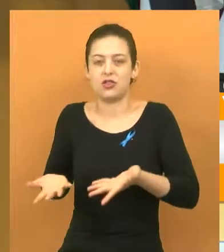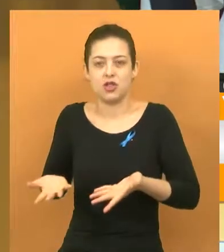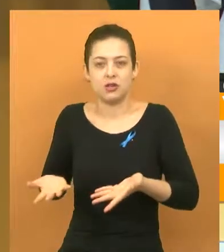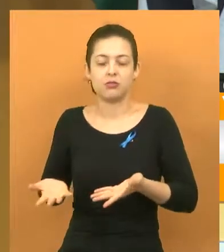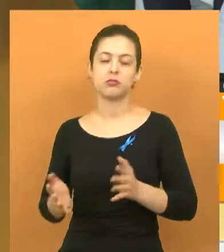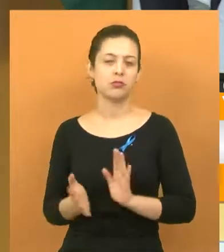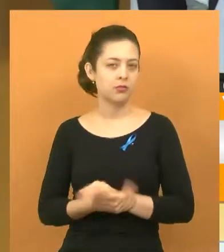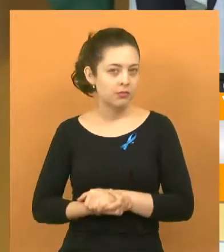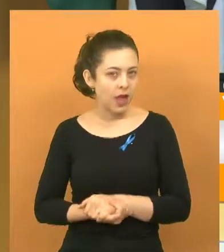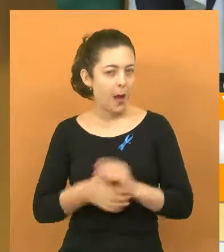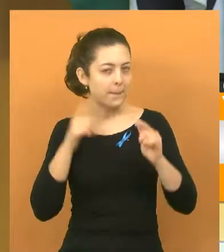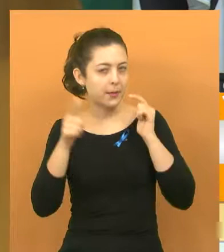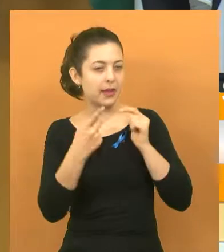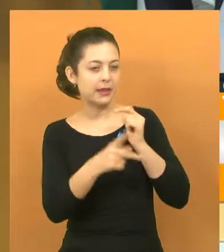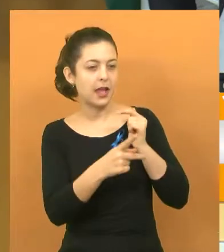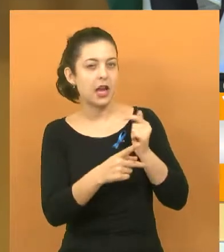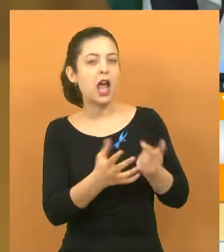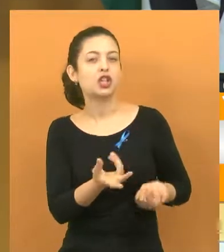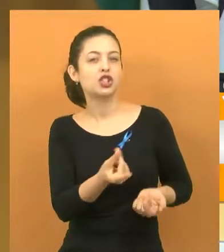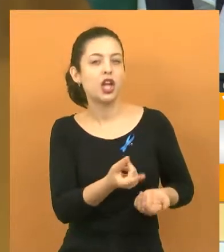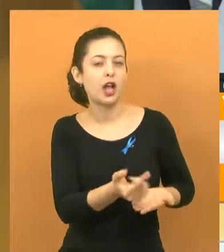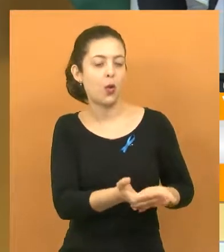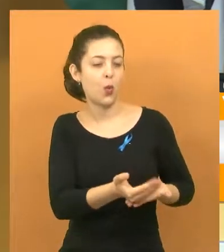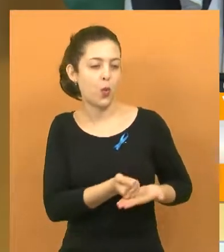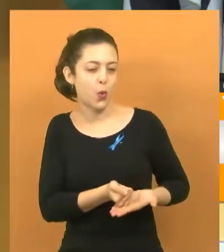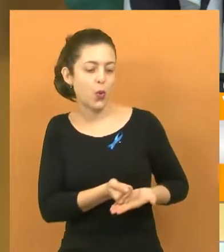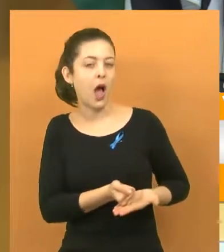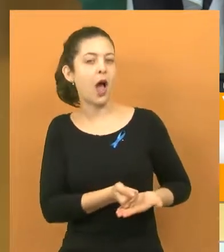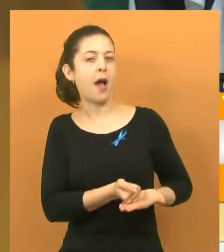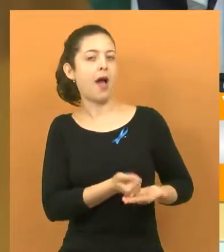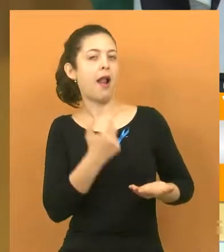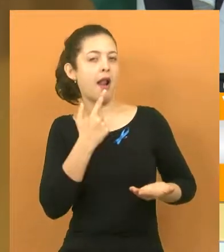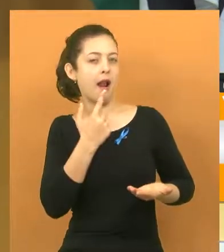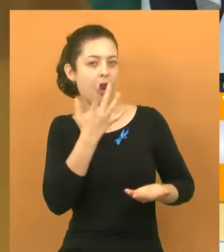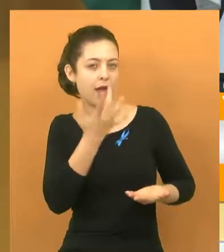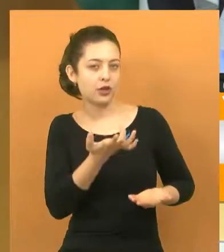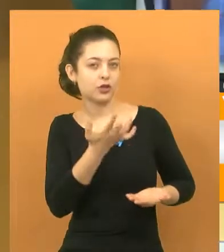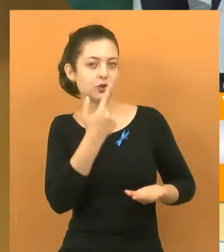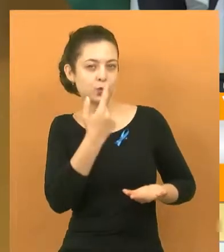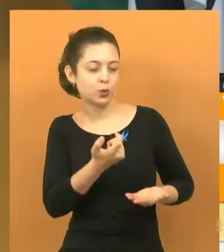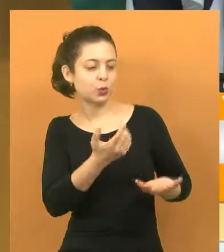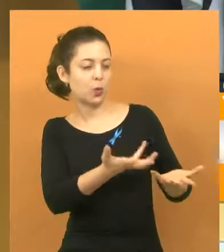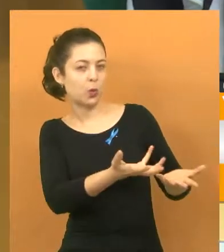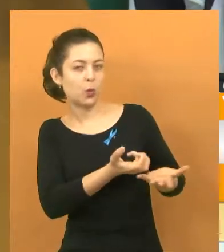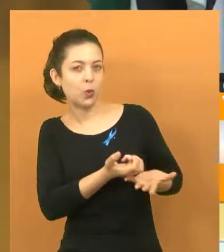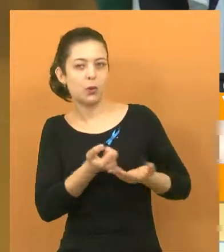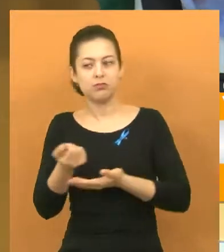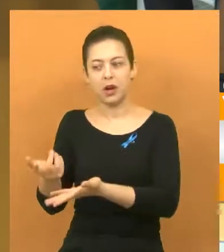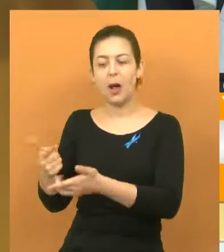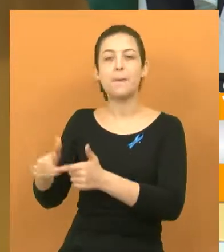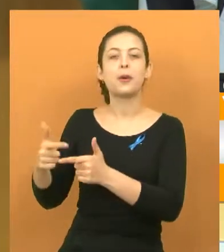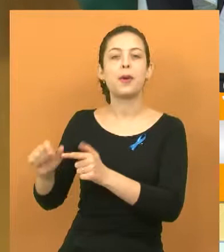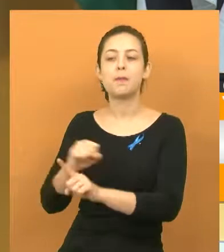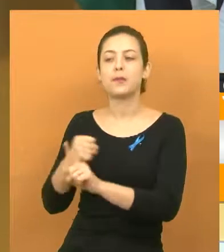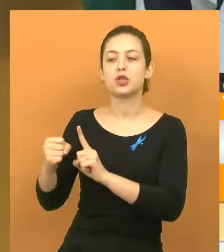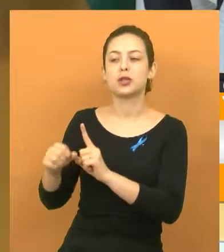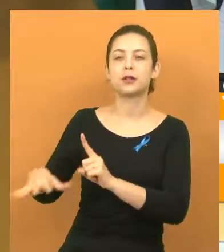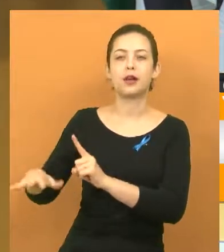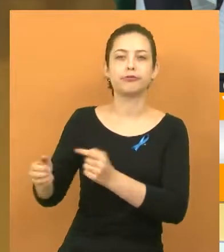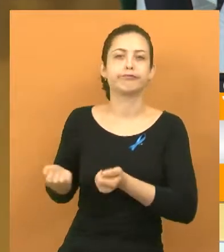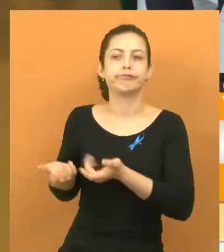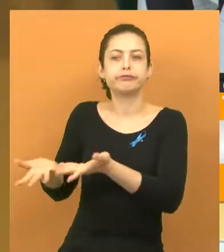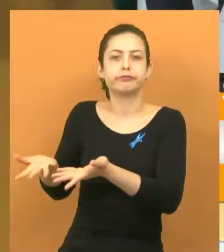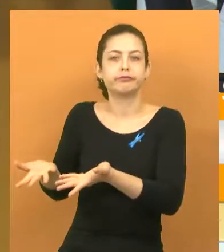é tirar o entulho, pegar o dinheiro e se livrar do problema. Só que ele se livra do problema causando um problema para a sociedade.